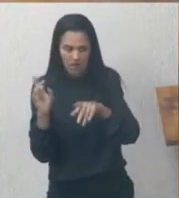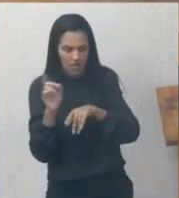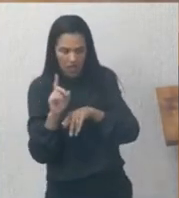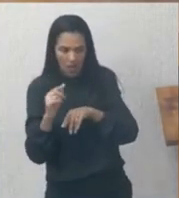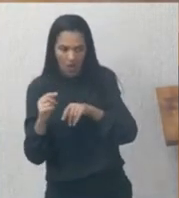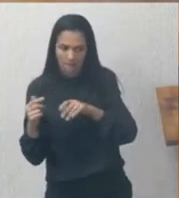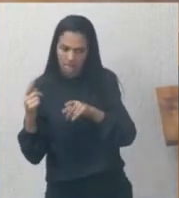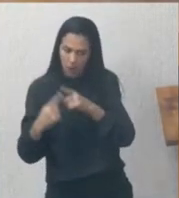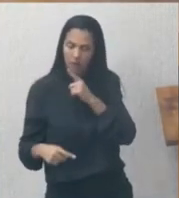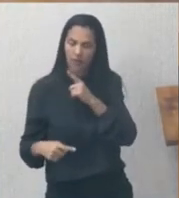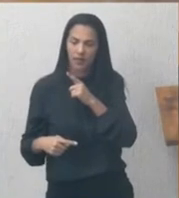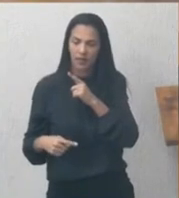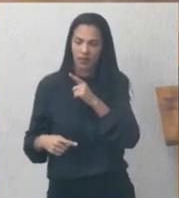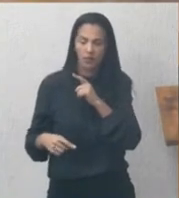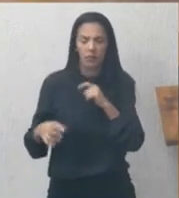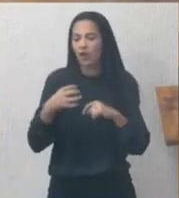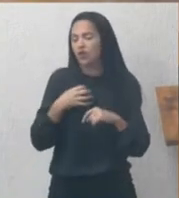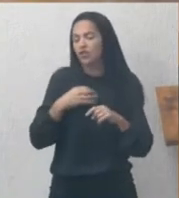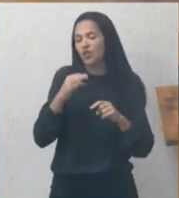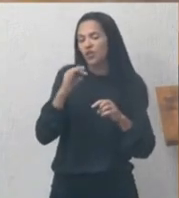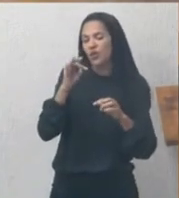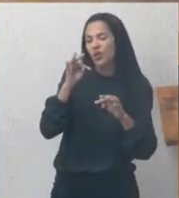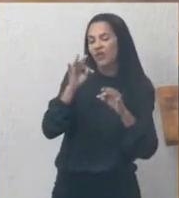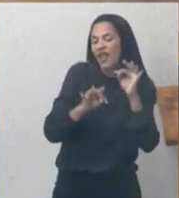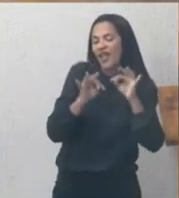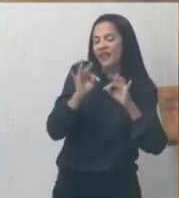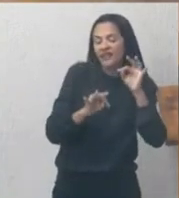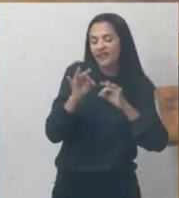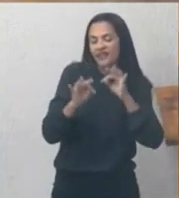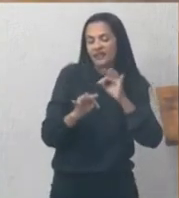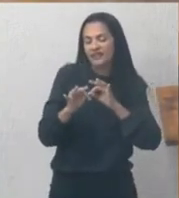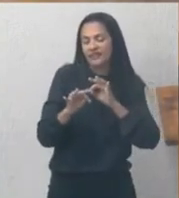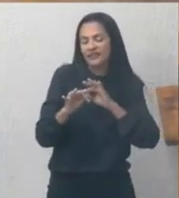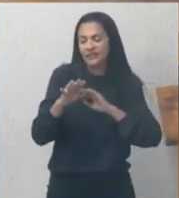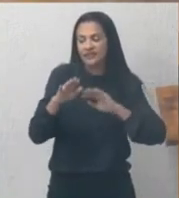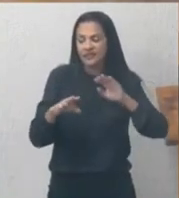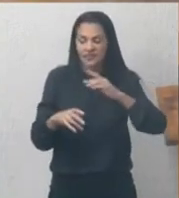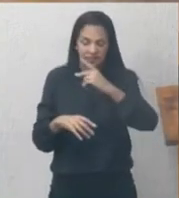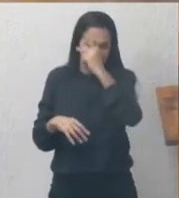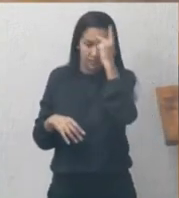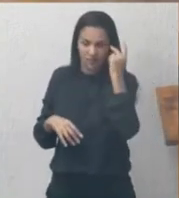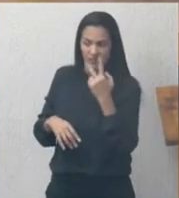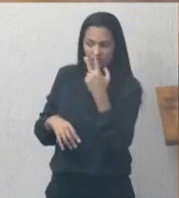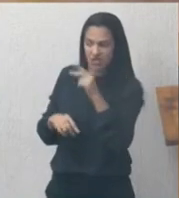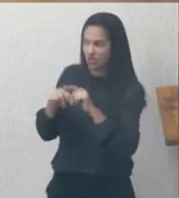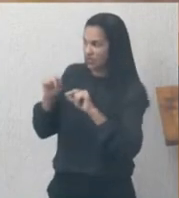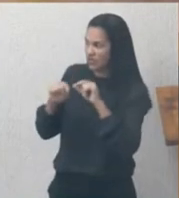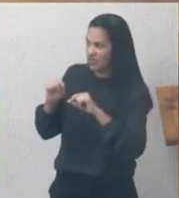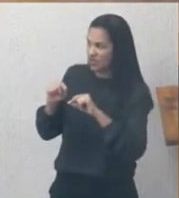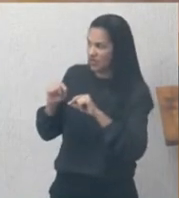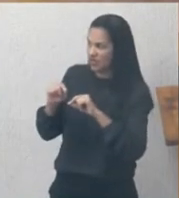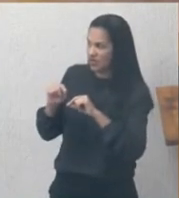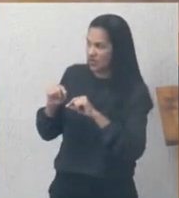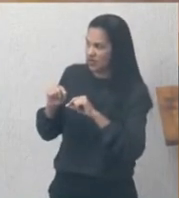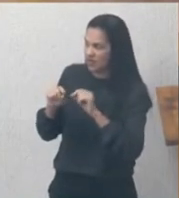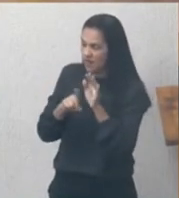técnicas porque as pessoas acham que ser detetive é pegar e dar uma carteirada Issa É a coisa pior que tem